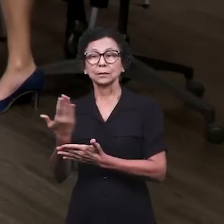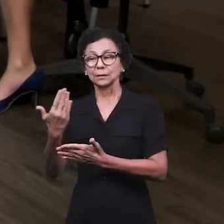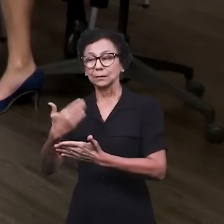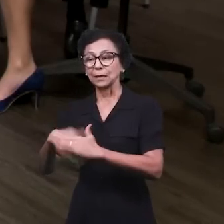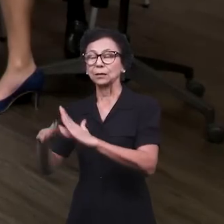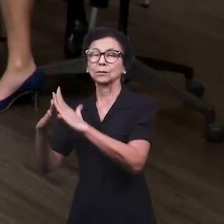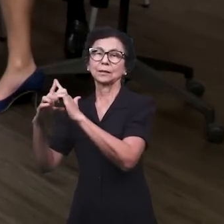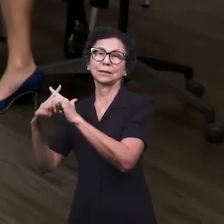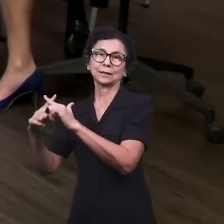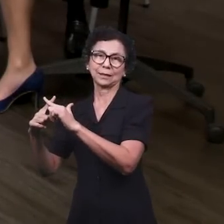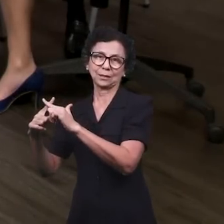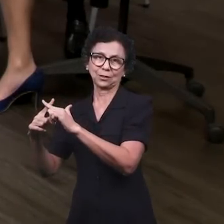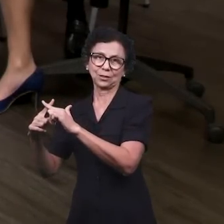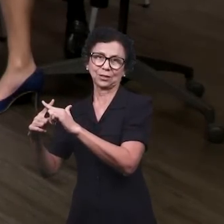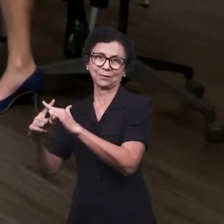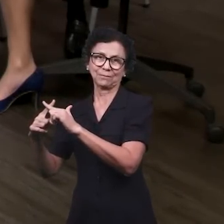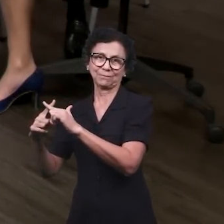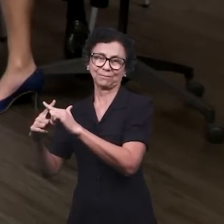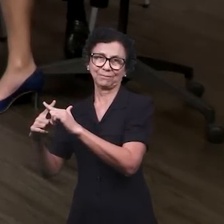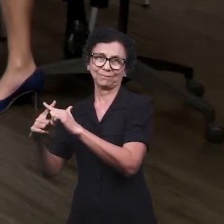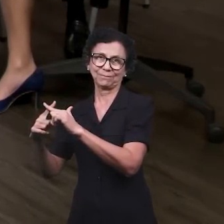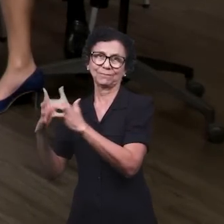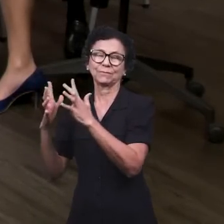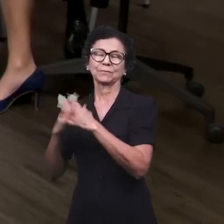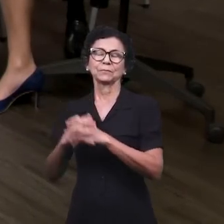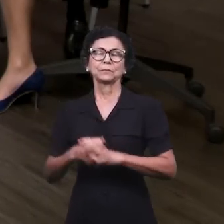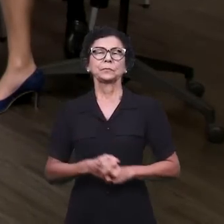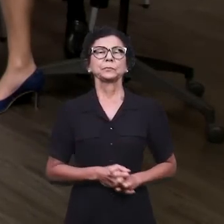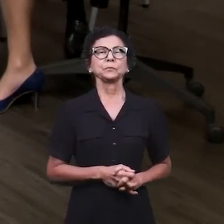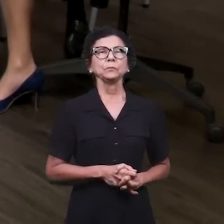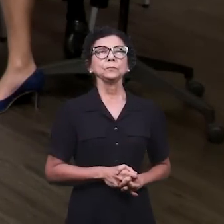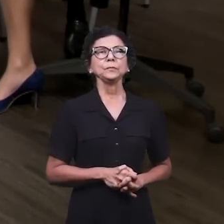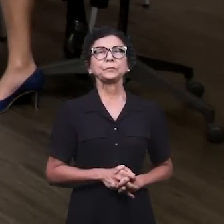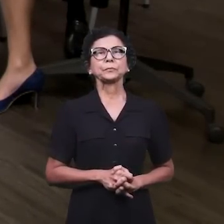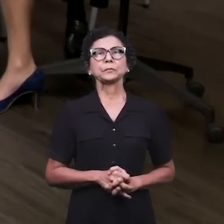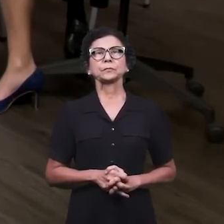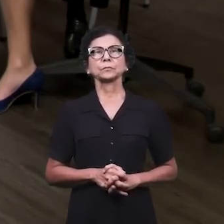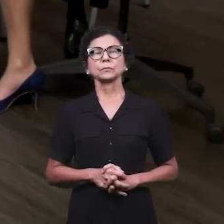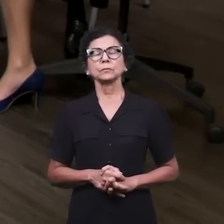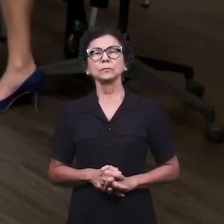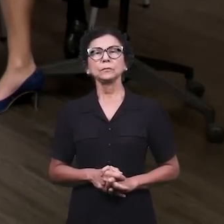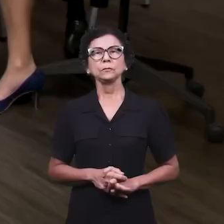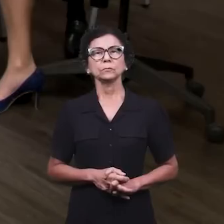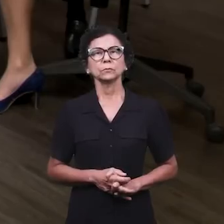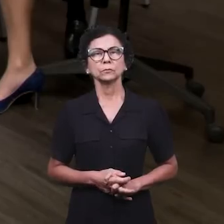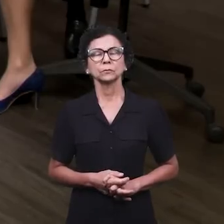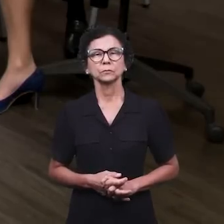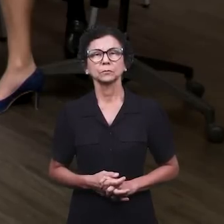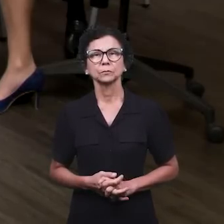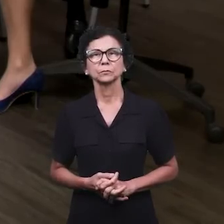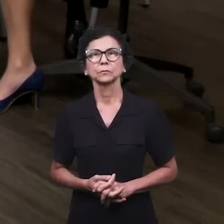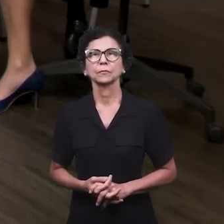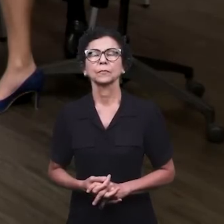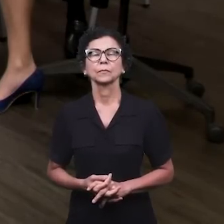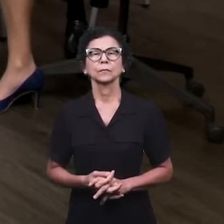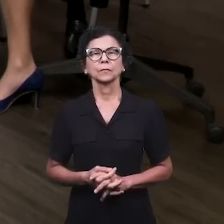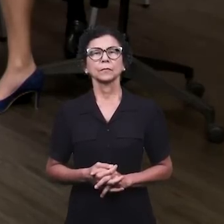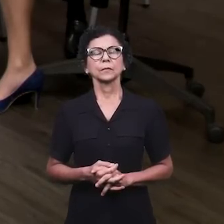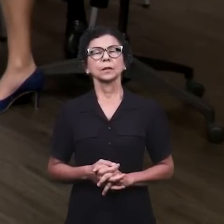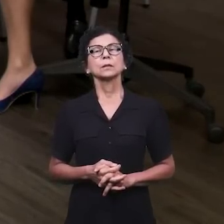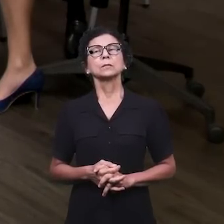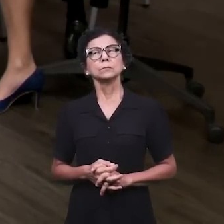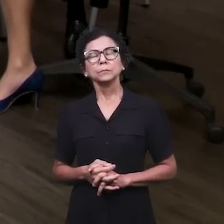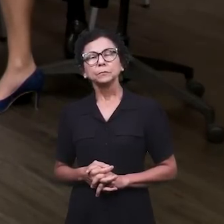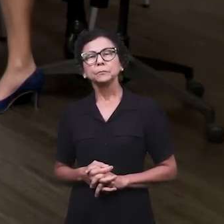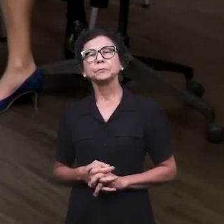congregação. Isso dentro da congregação é importante, sem invalidar o que você falou. É claro, claro. Nós temos esse